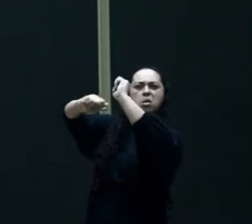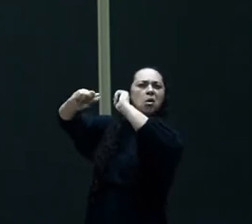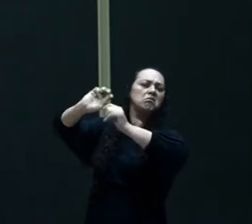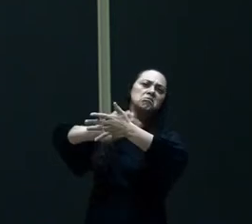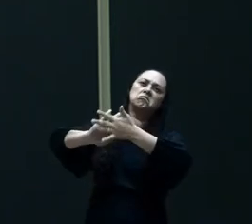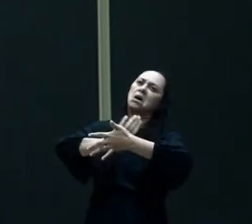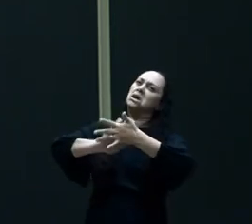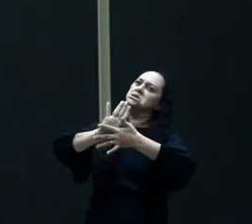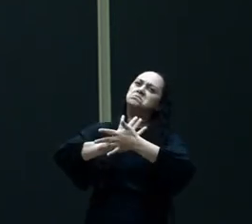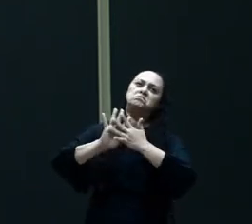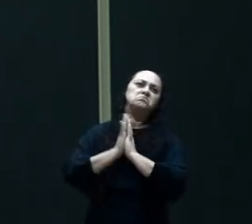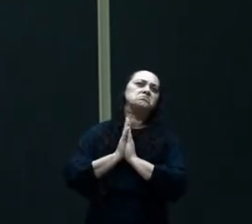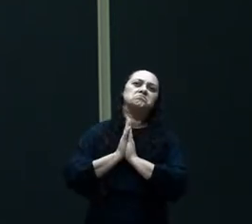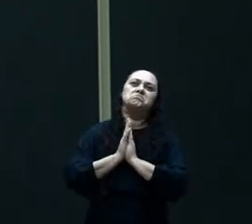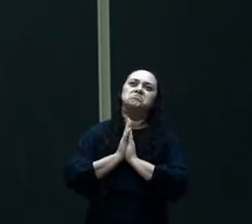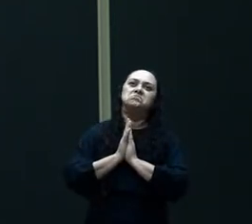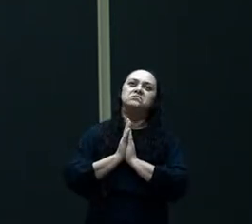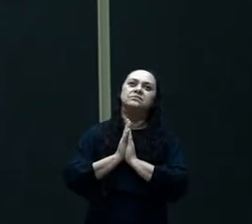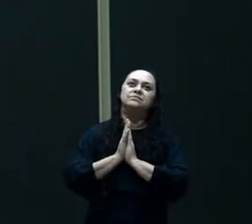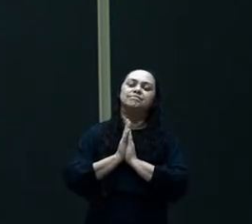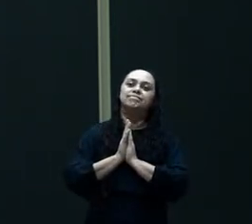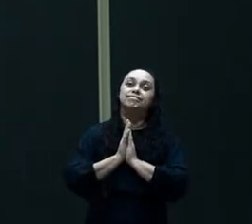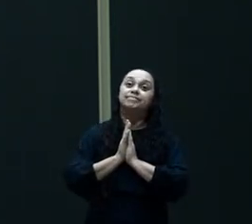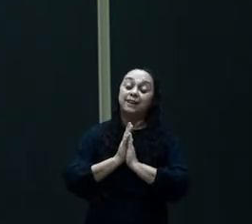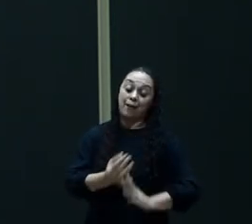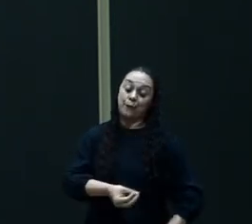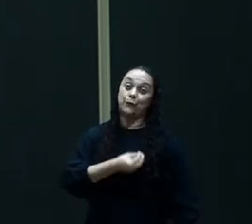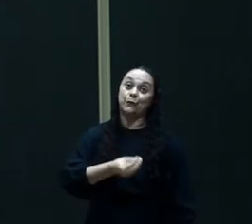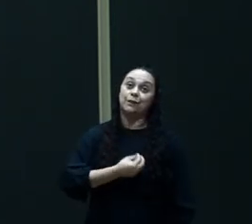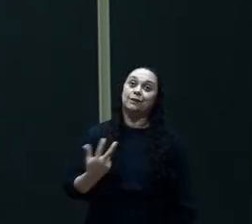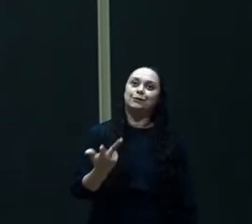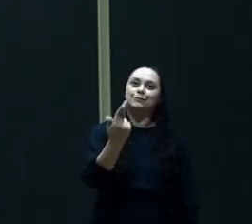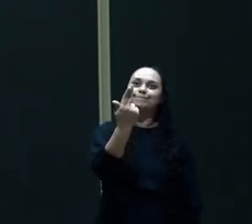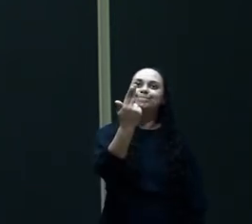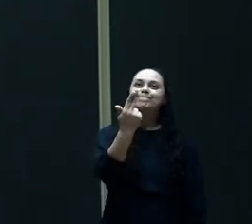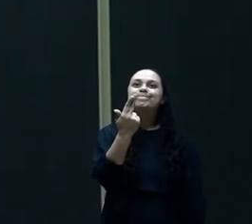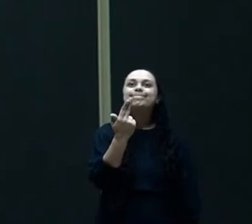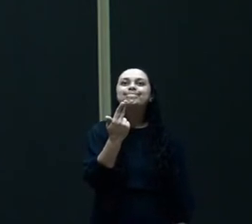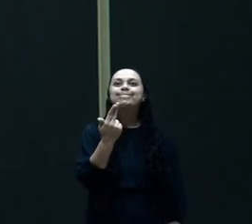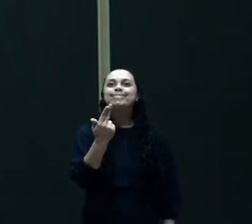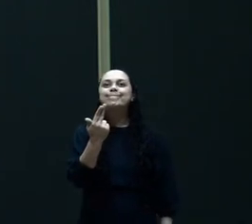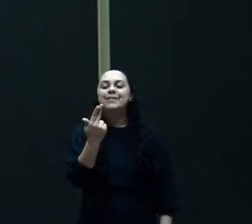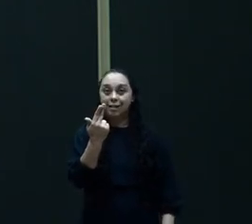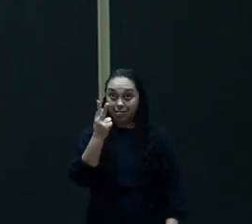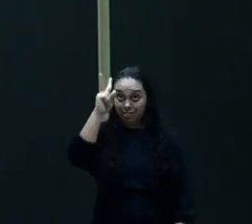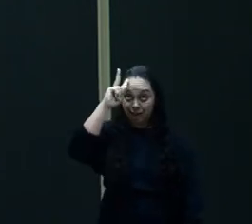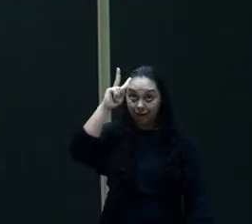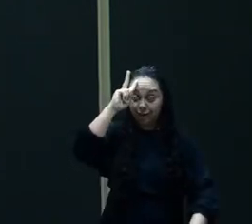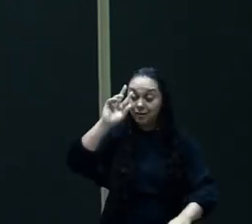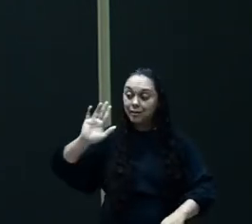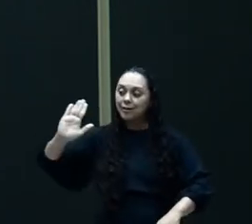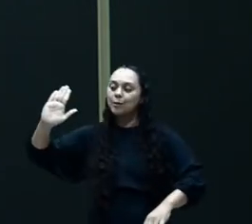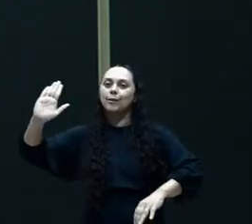recurso tem momento na nossa vida nesse caminho da Promessa até o cumprimento